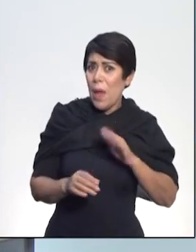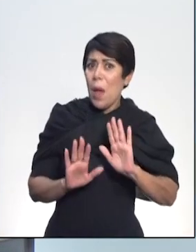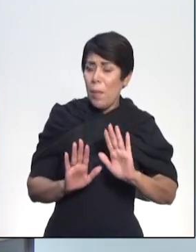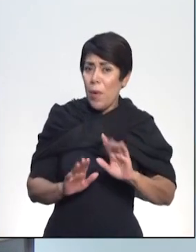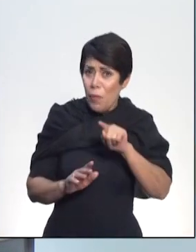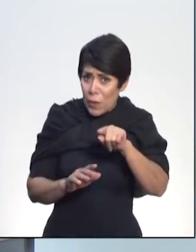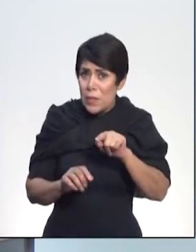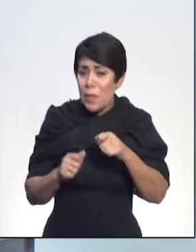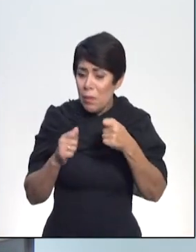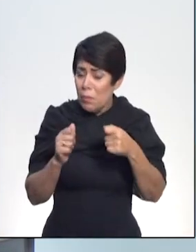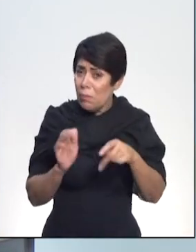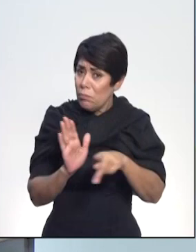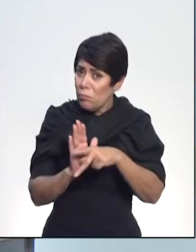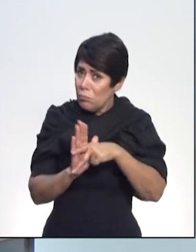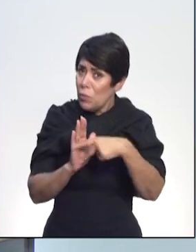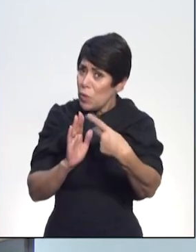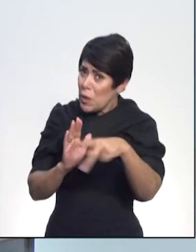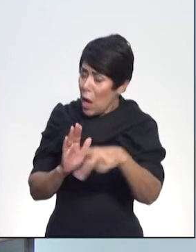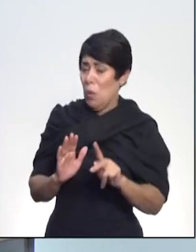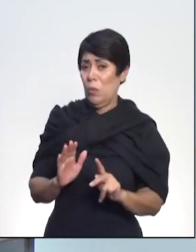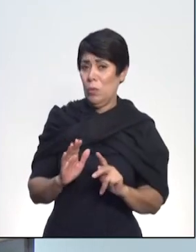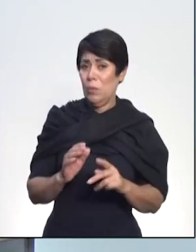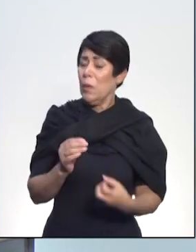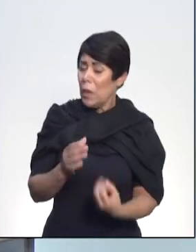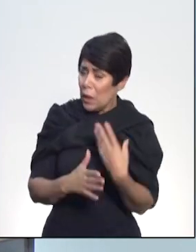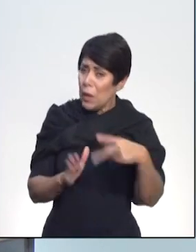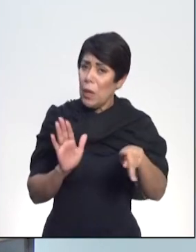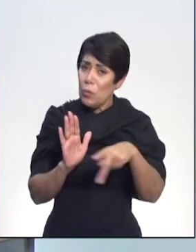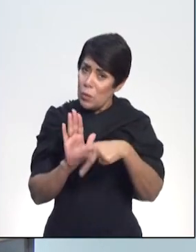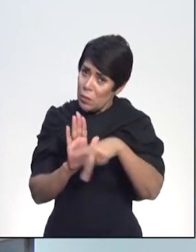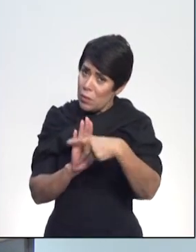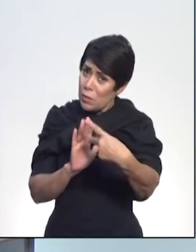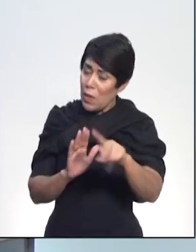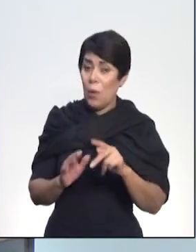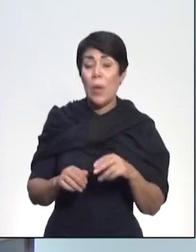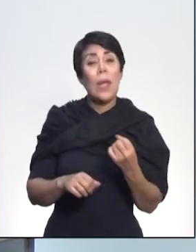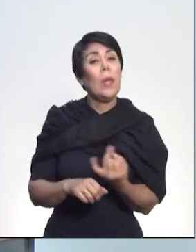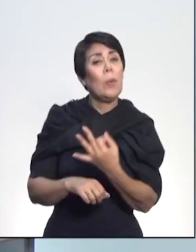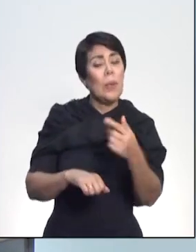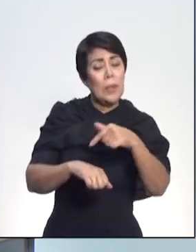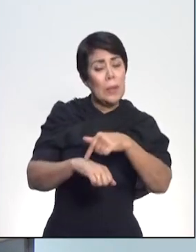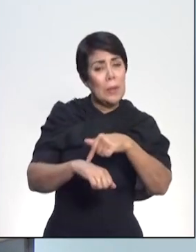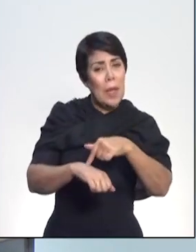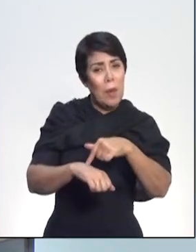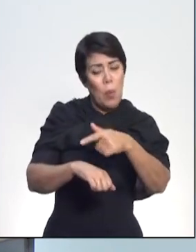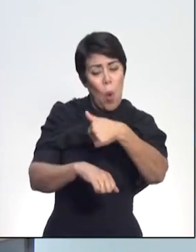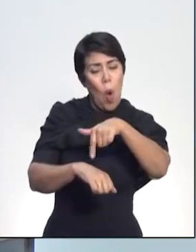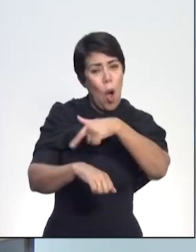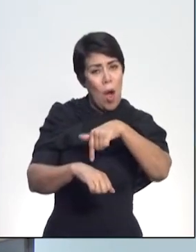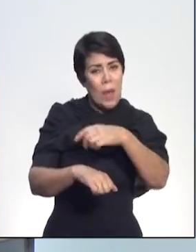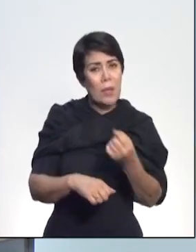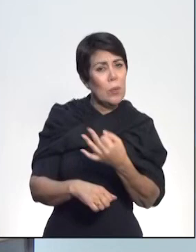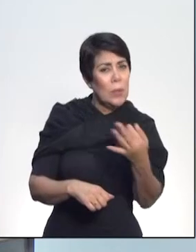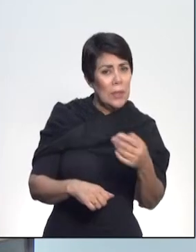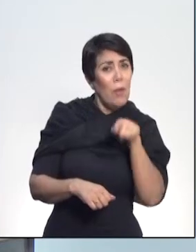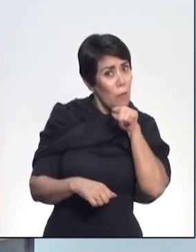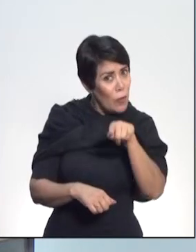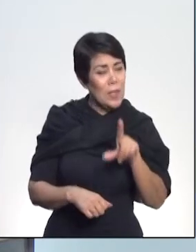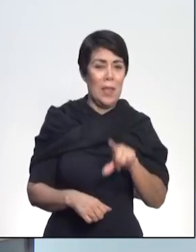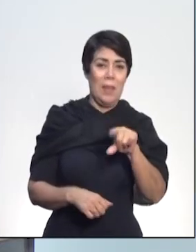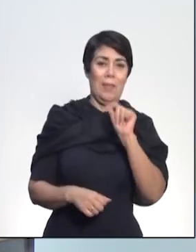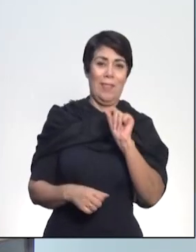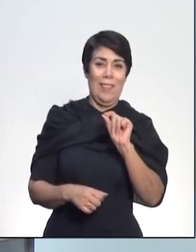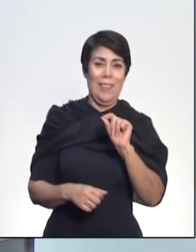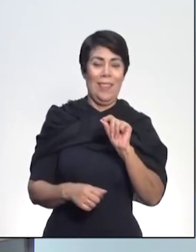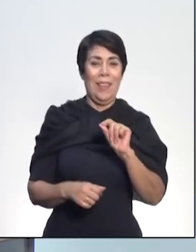para você, e o número de horas, quem vai decidir é você. Até porque, como eu disse lá no começo